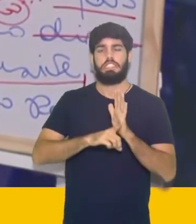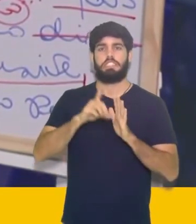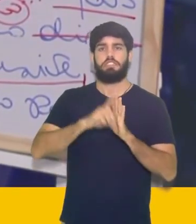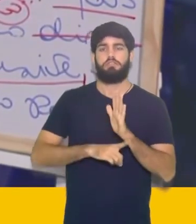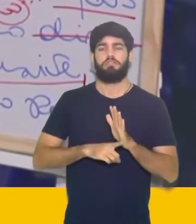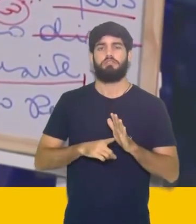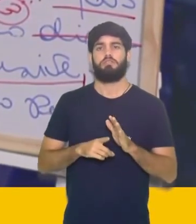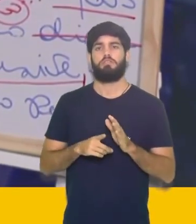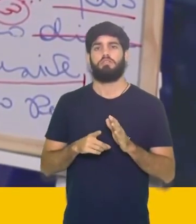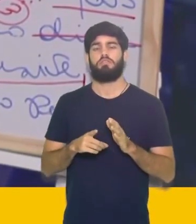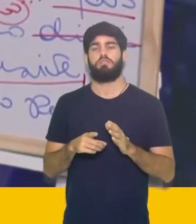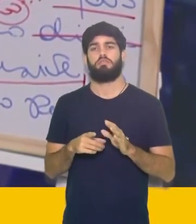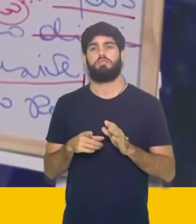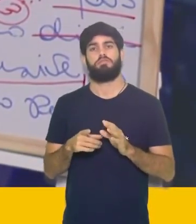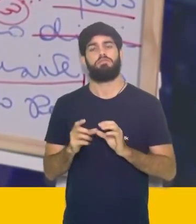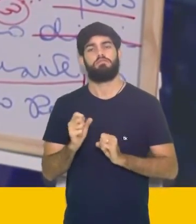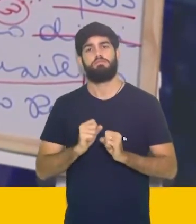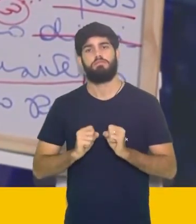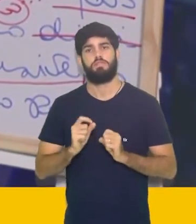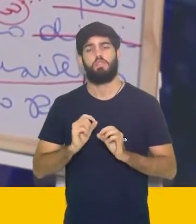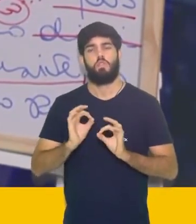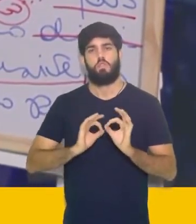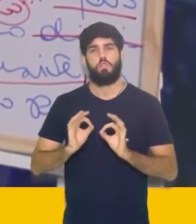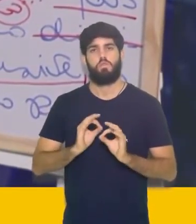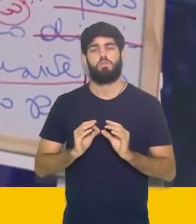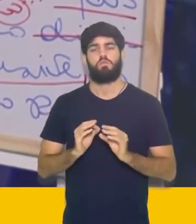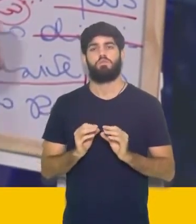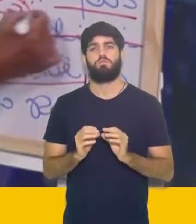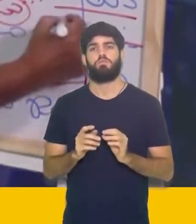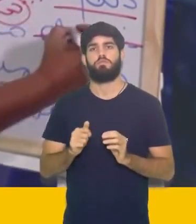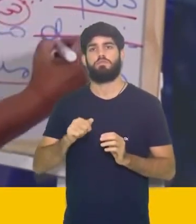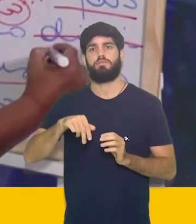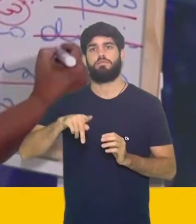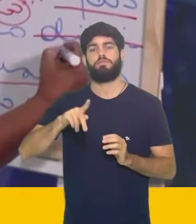direito aqui. Mas configura-se como